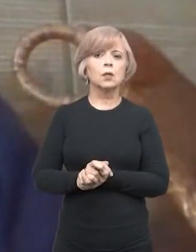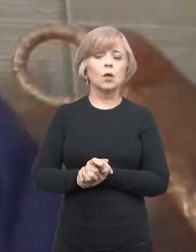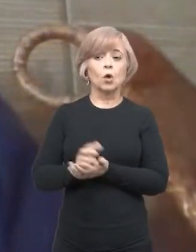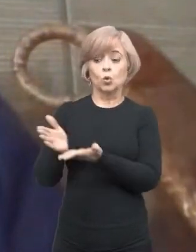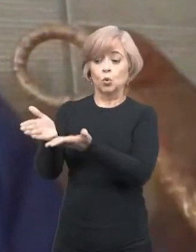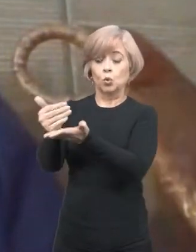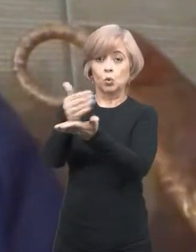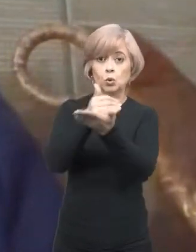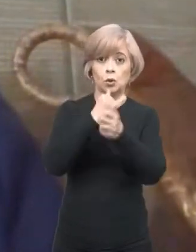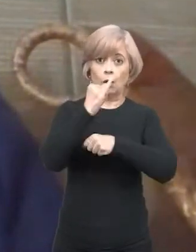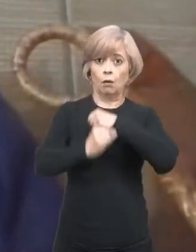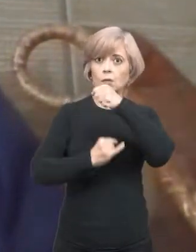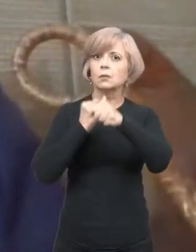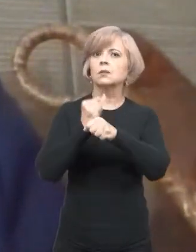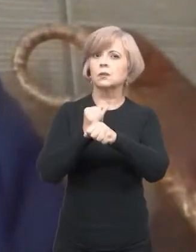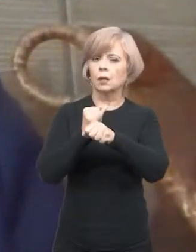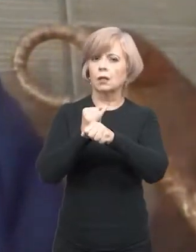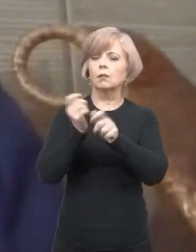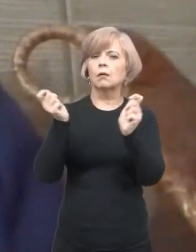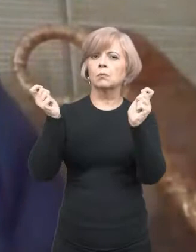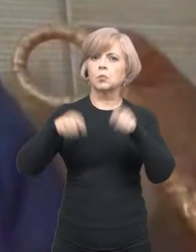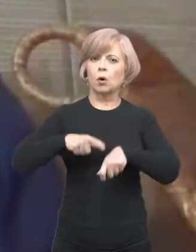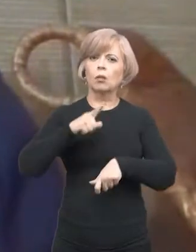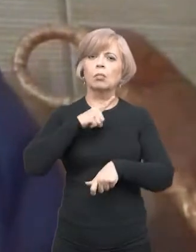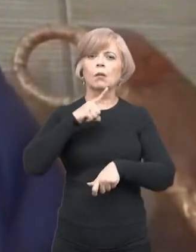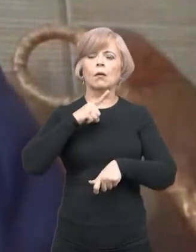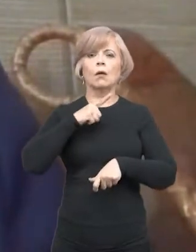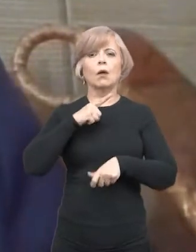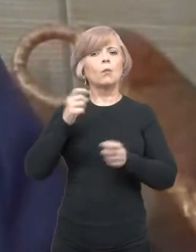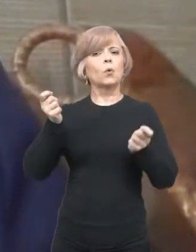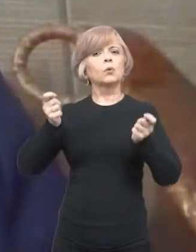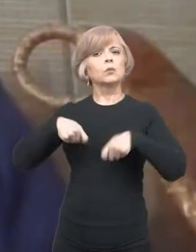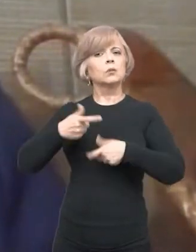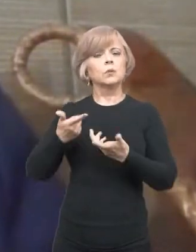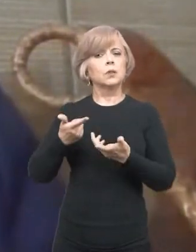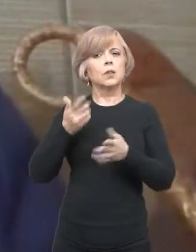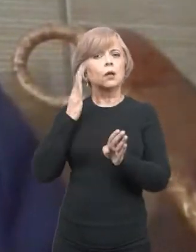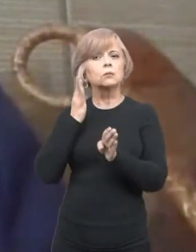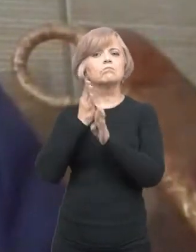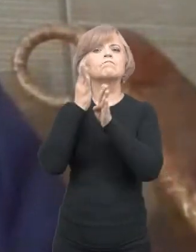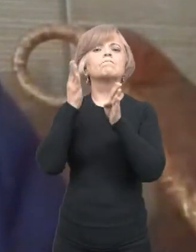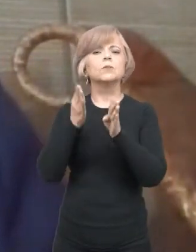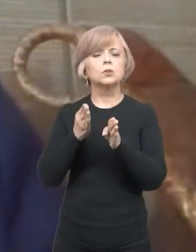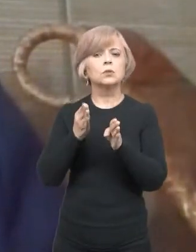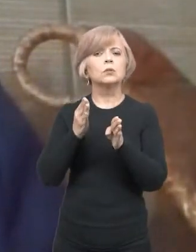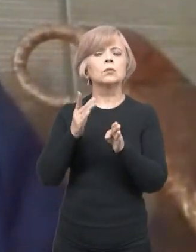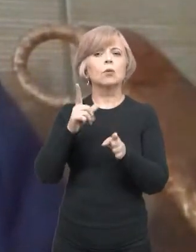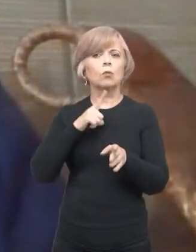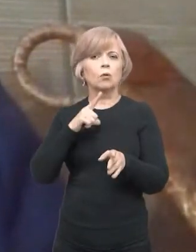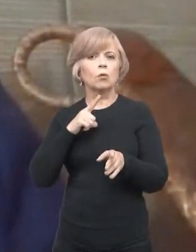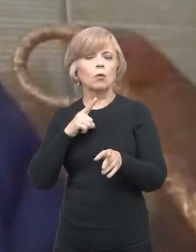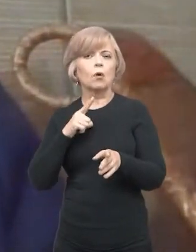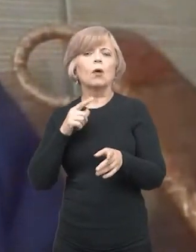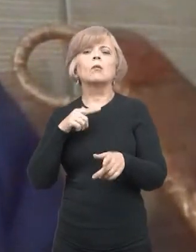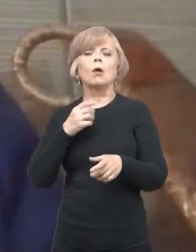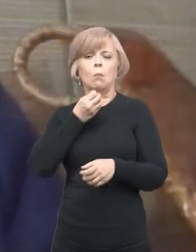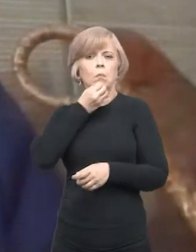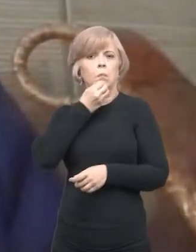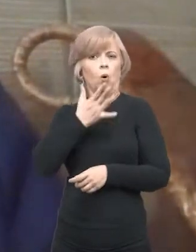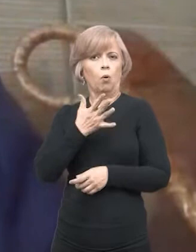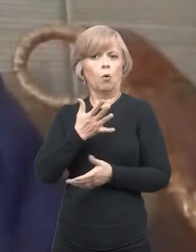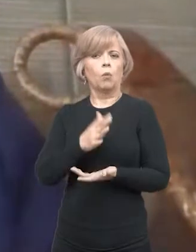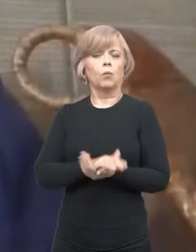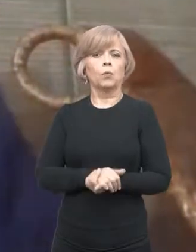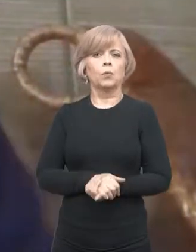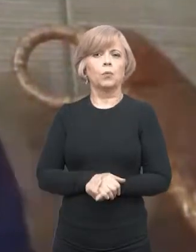dos dados telemáticos e, com isso, ter a possibilidade de verificar